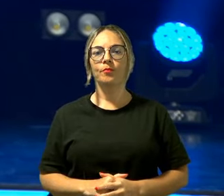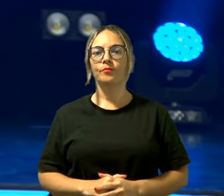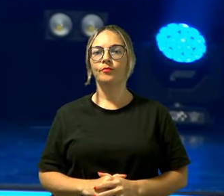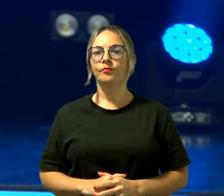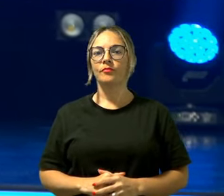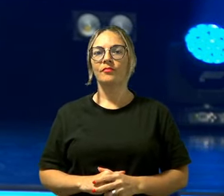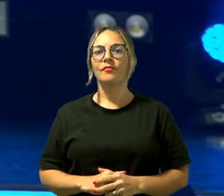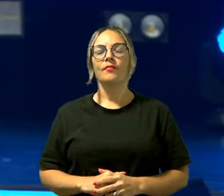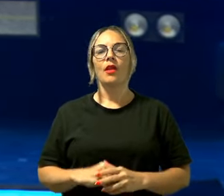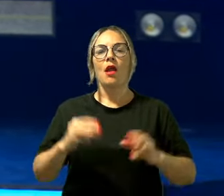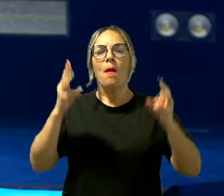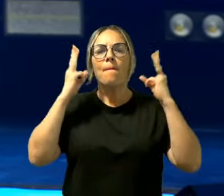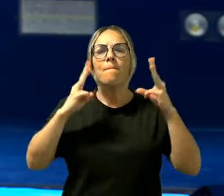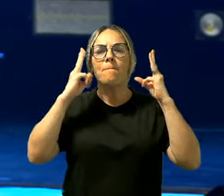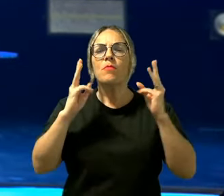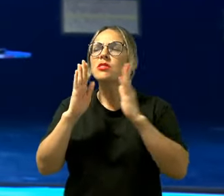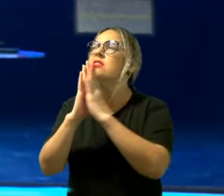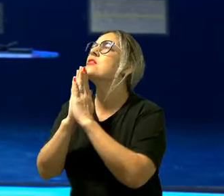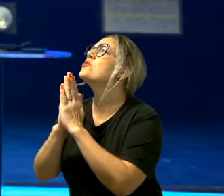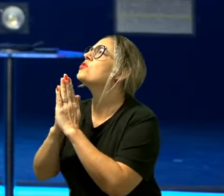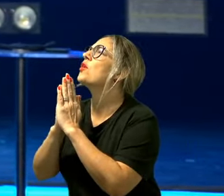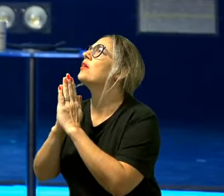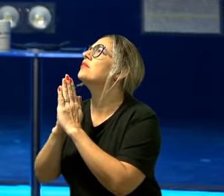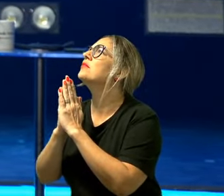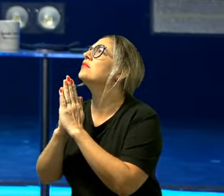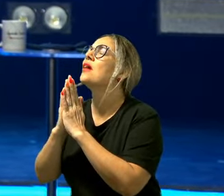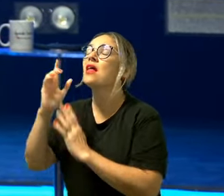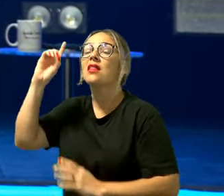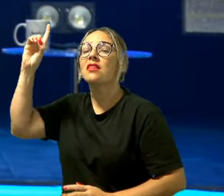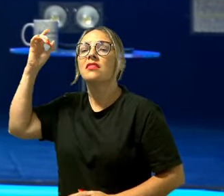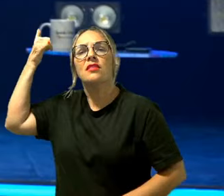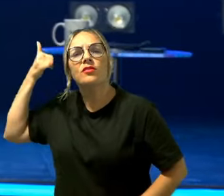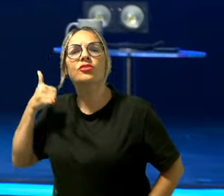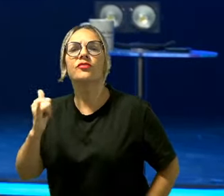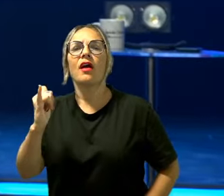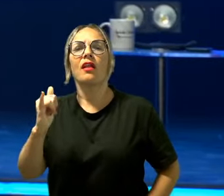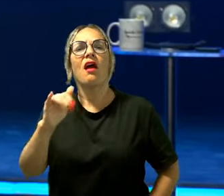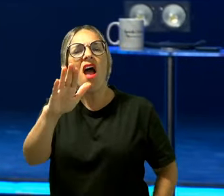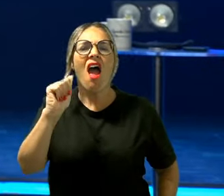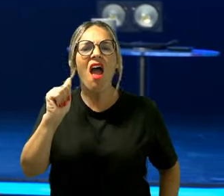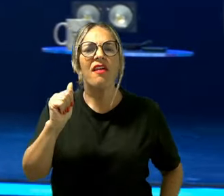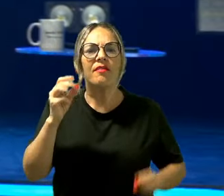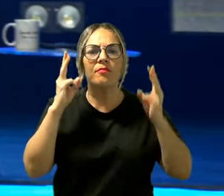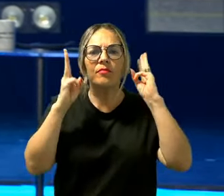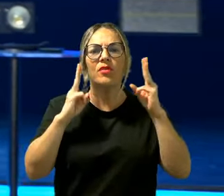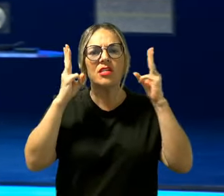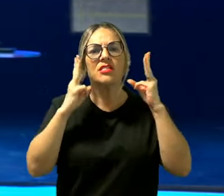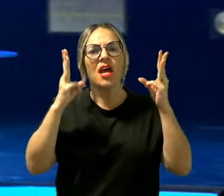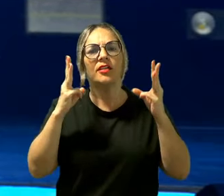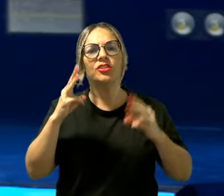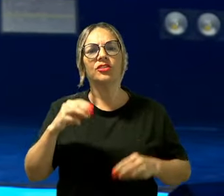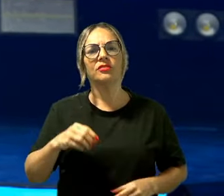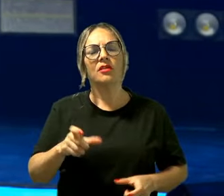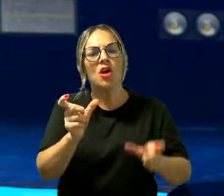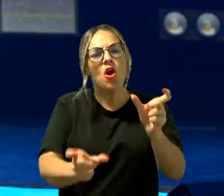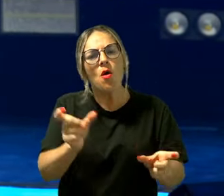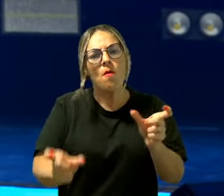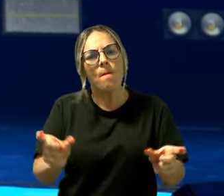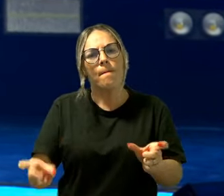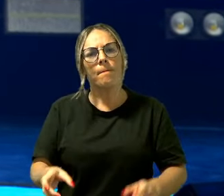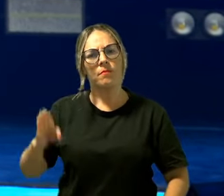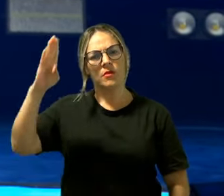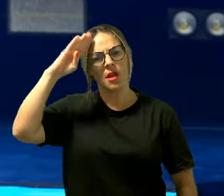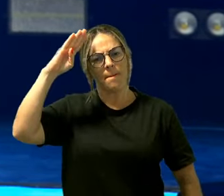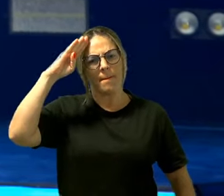Deus, e Deus vira para Moisés e fala assim: Moisés, marche. Diga ao povo que marche. E quando Moisés age de acordo com a